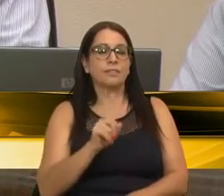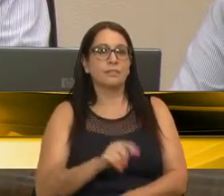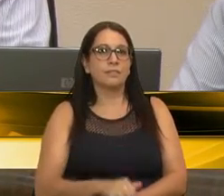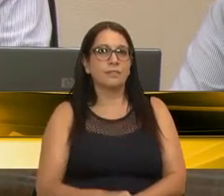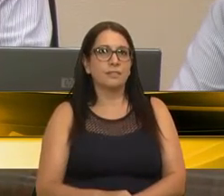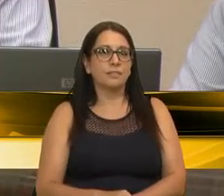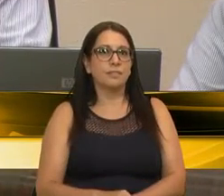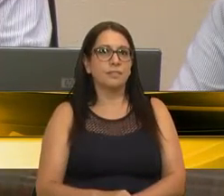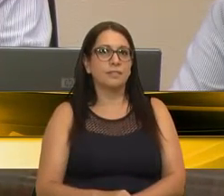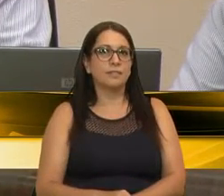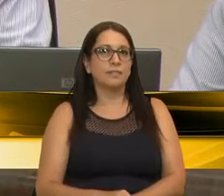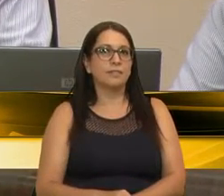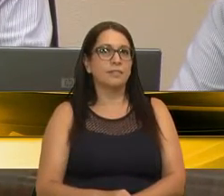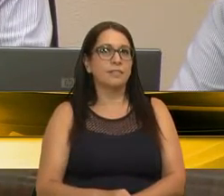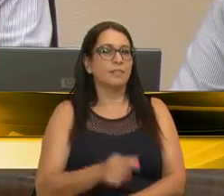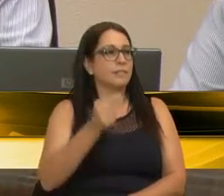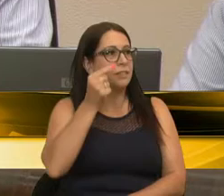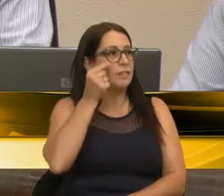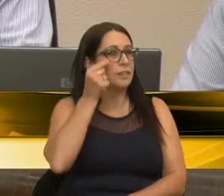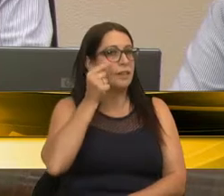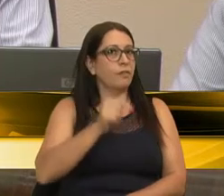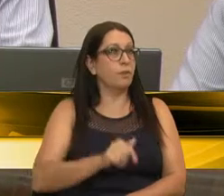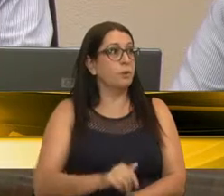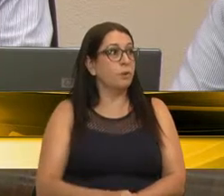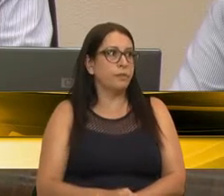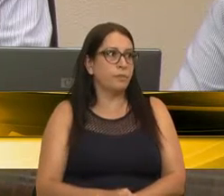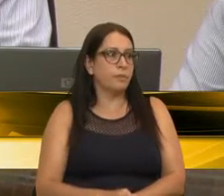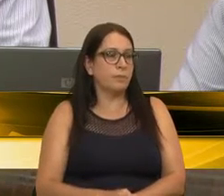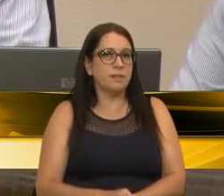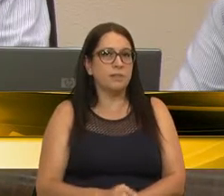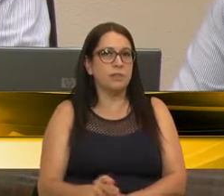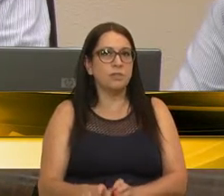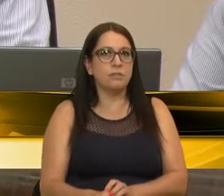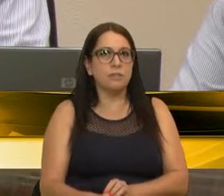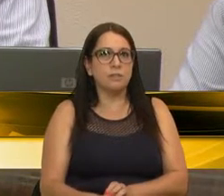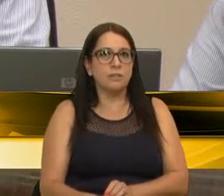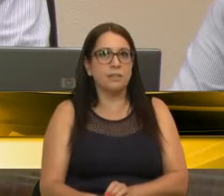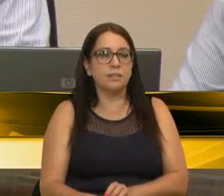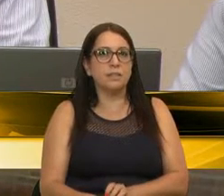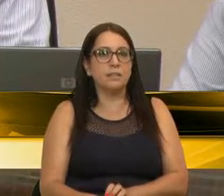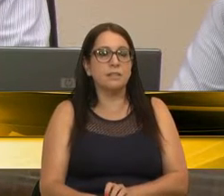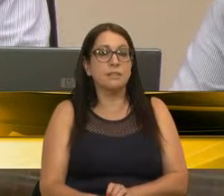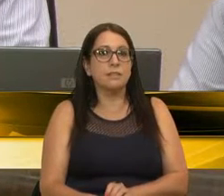E o vereador Paulo Périco mantém o parecer.